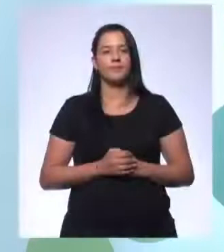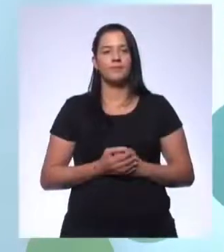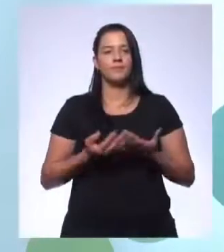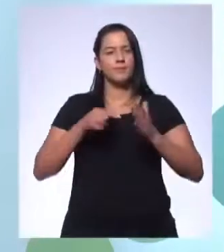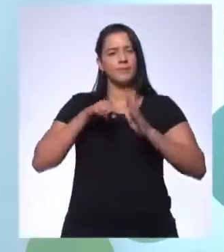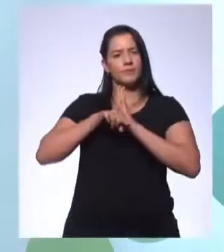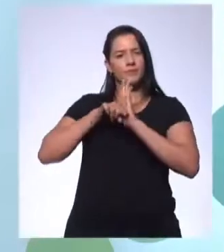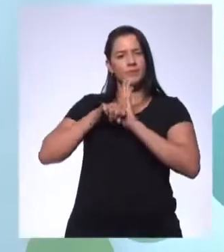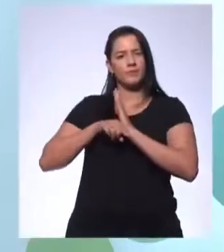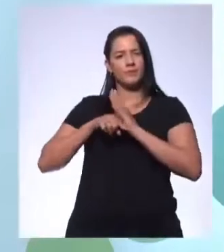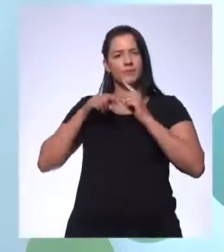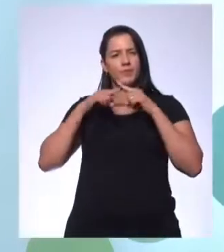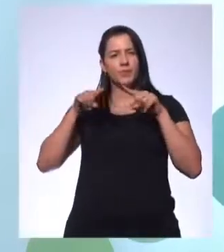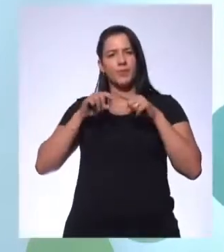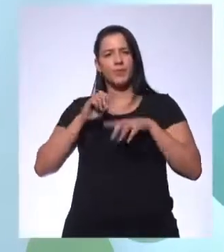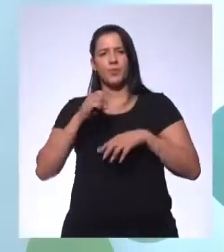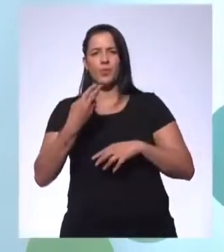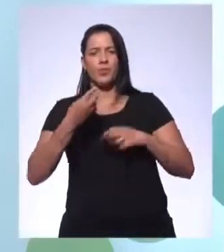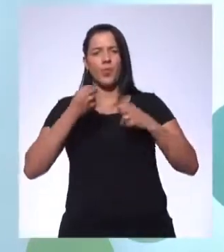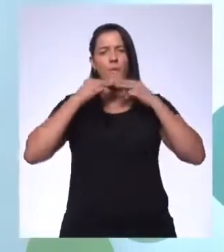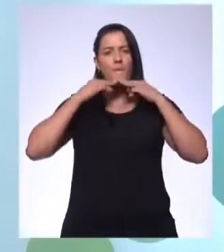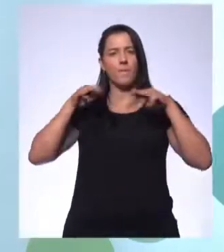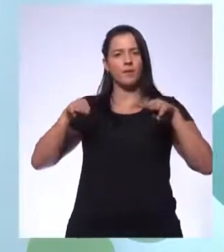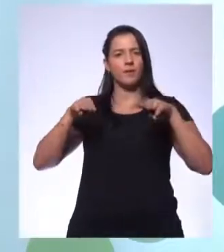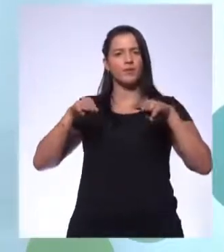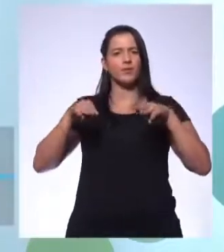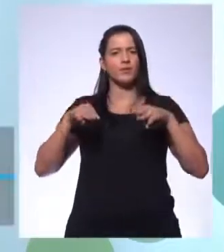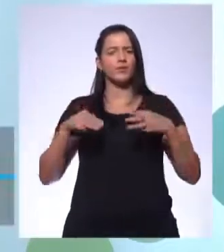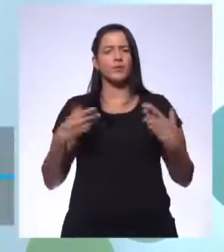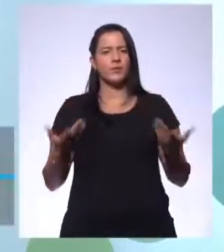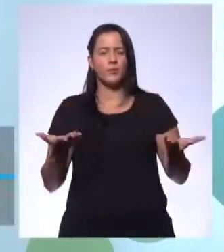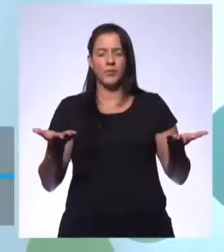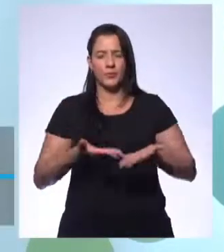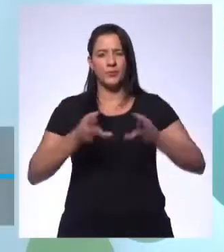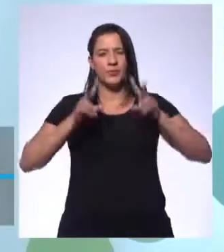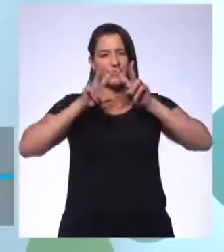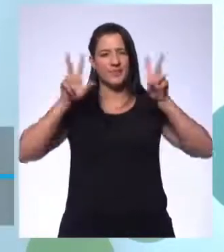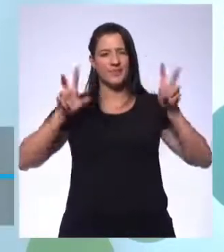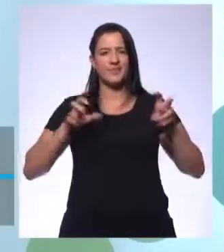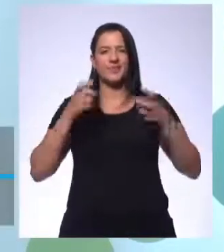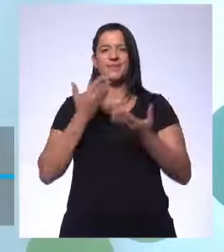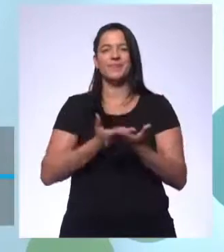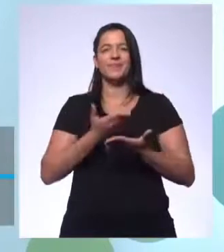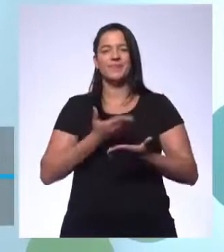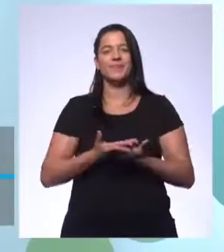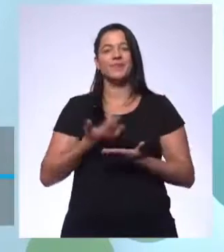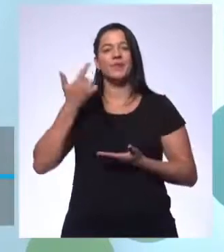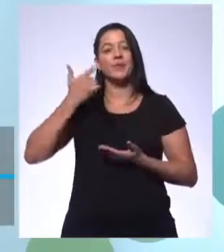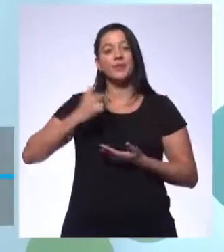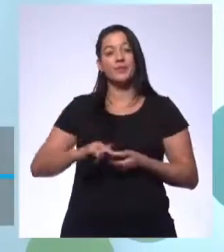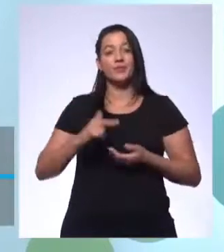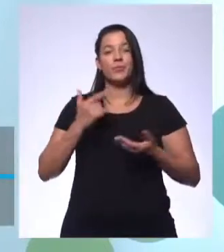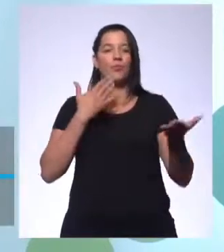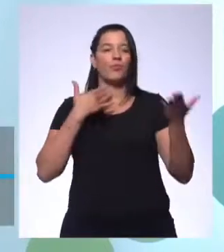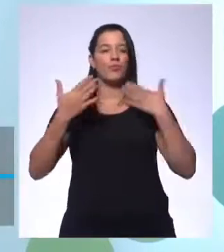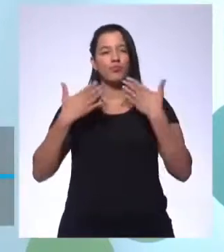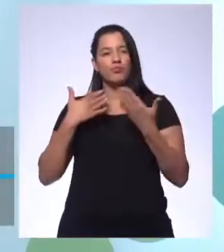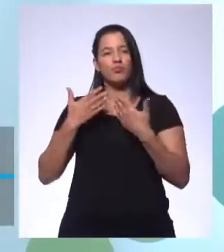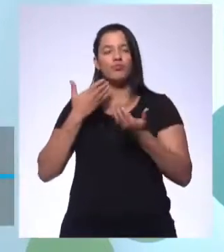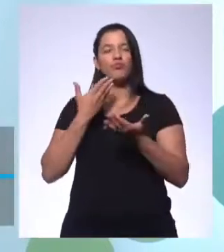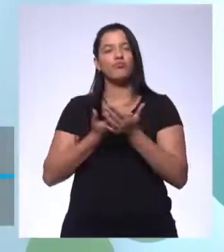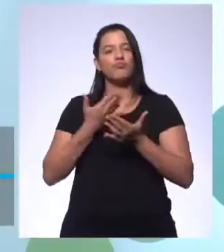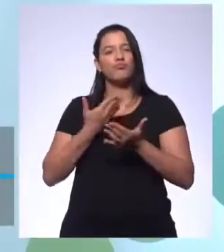Análise crítica ou marketing? Eis o tema da aula de hoje. Queridíssimos alunos, estamos aqui mais uma vez para mais uma aula de